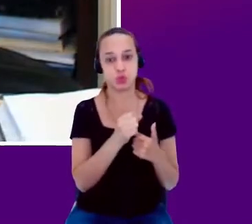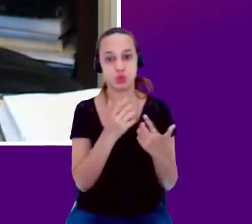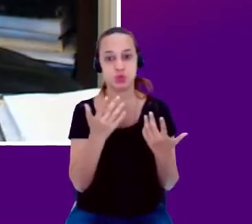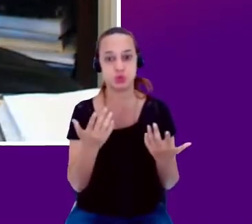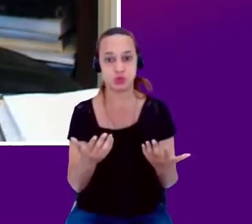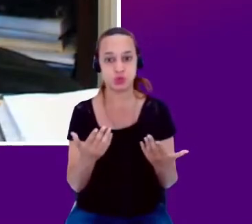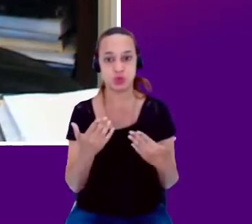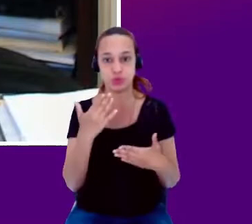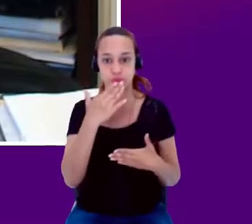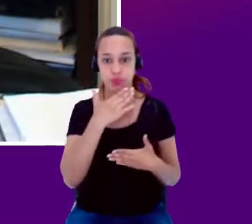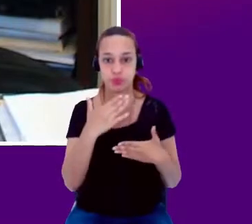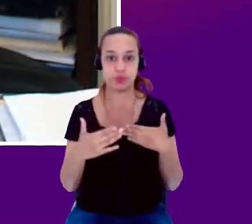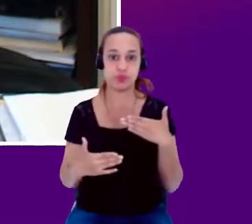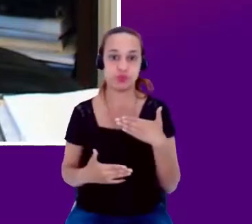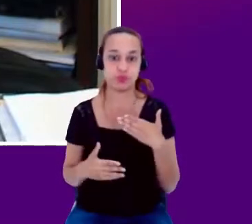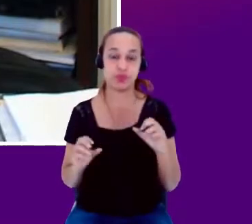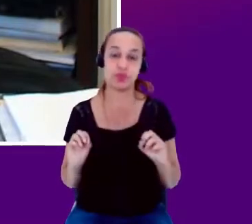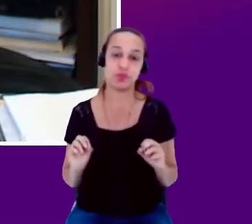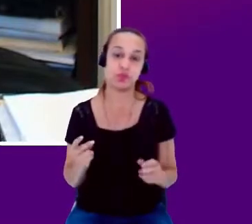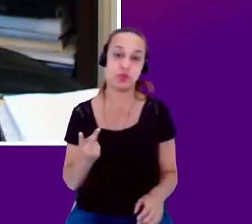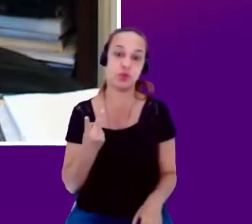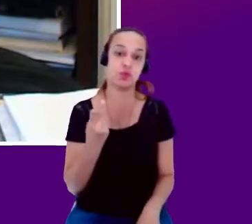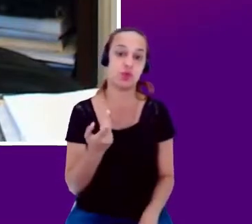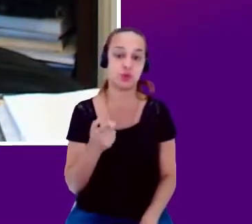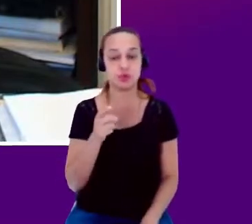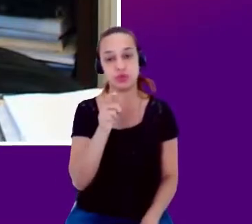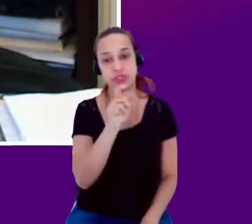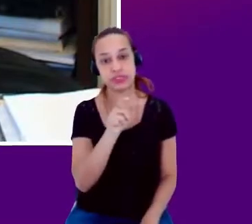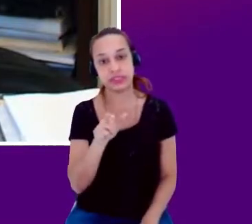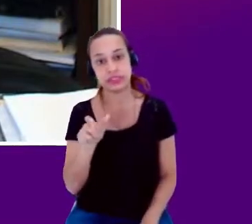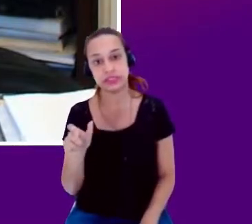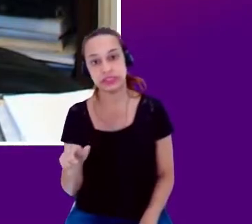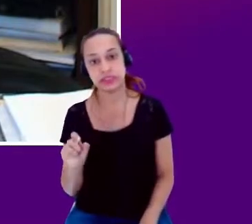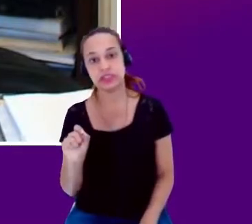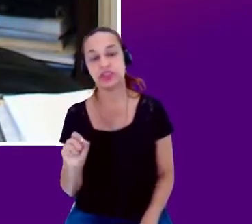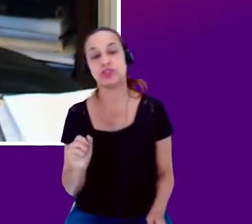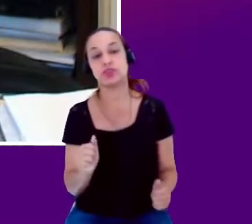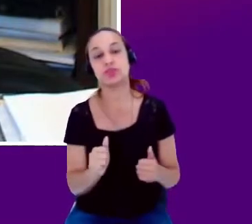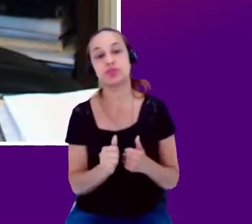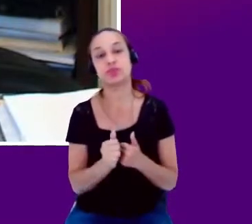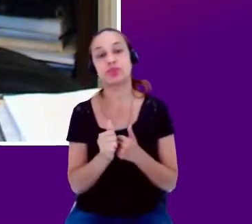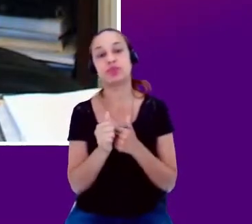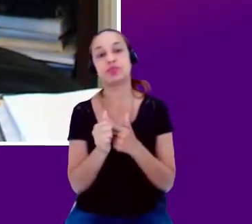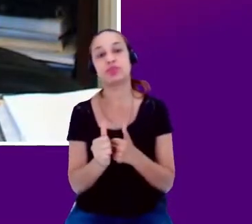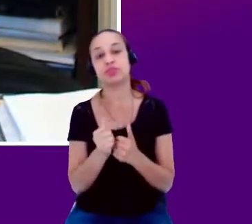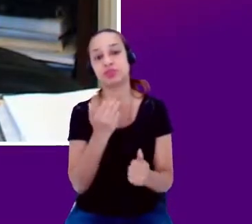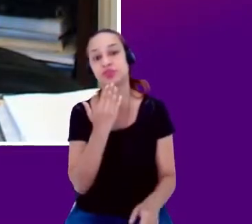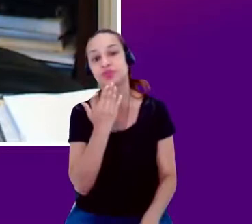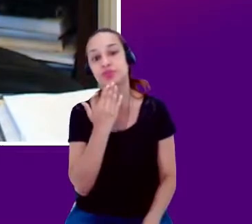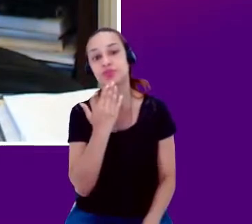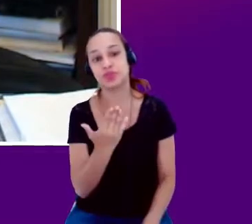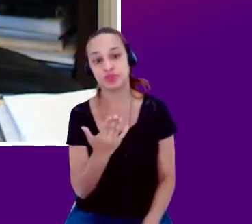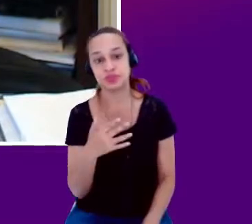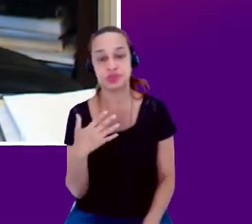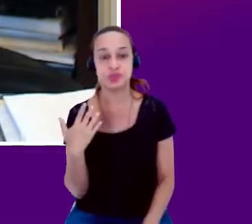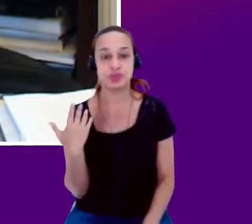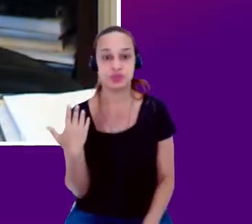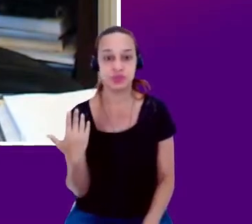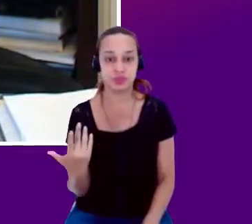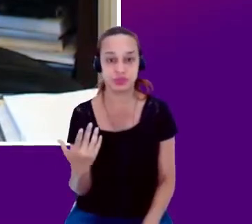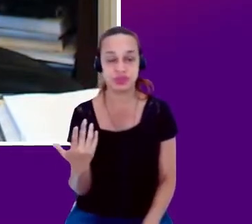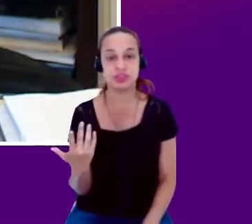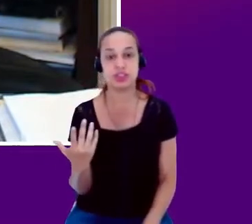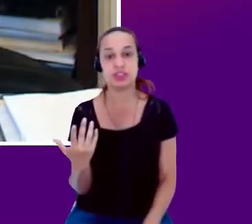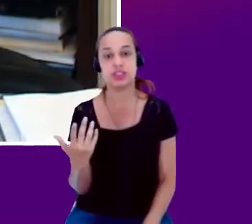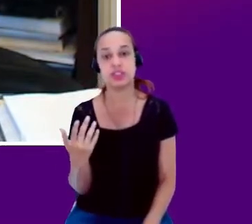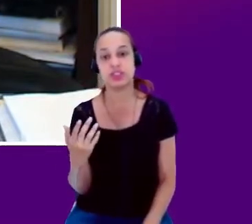biofísicas das pessoas e acaba conduzindo, então, a um tipo de viés cognitivo